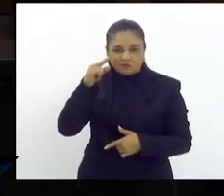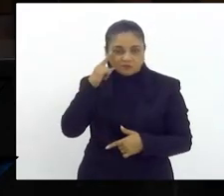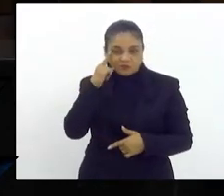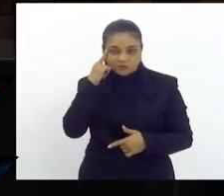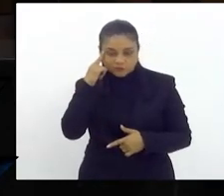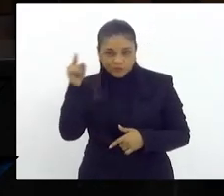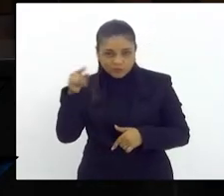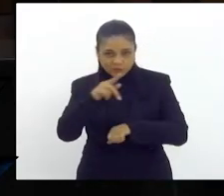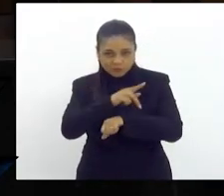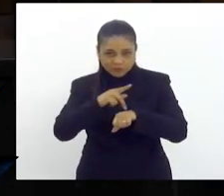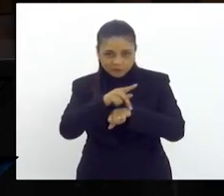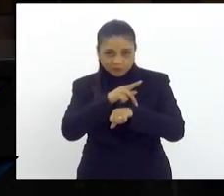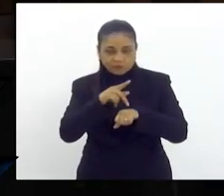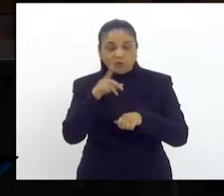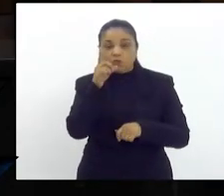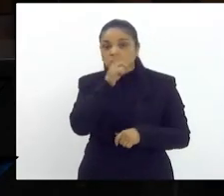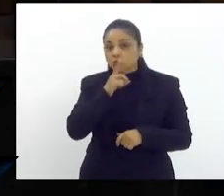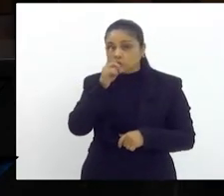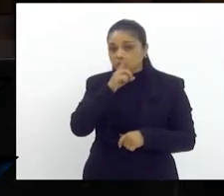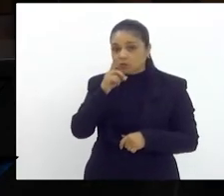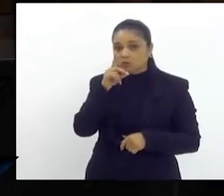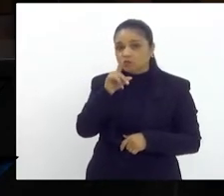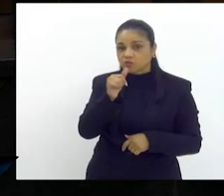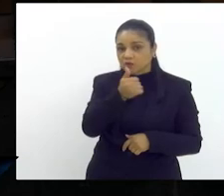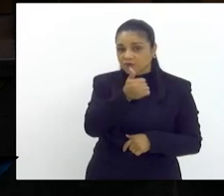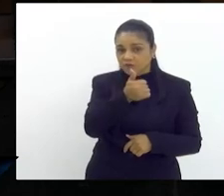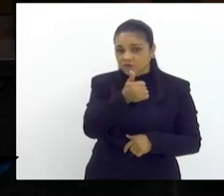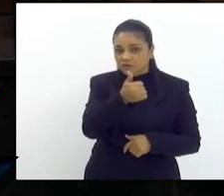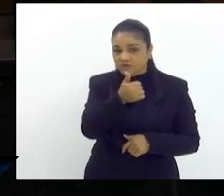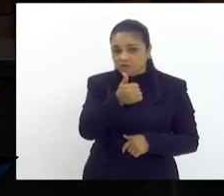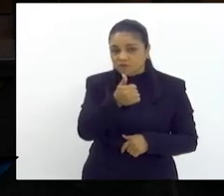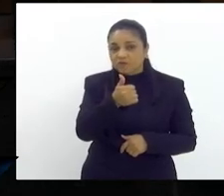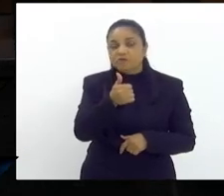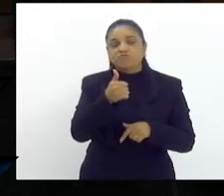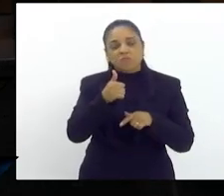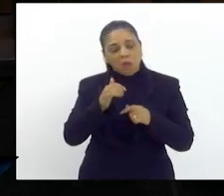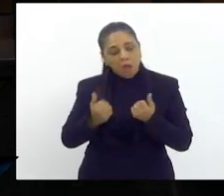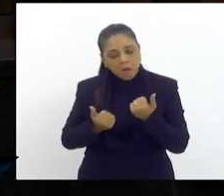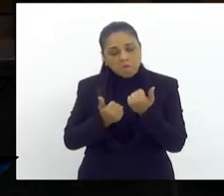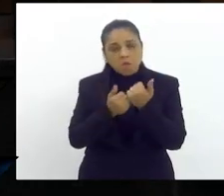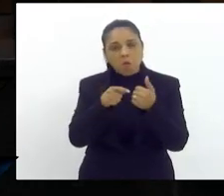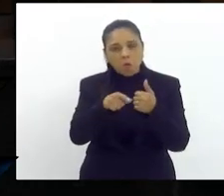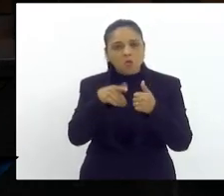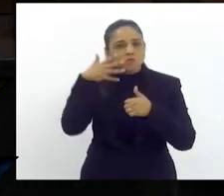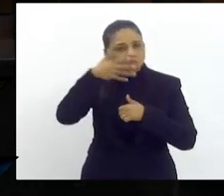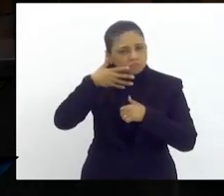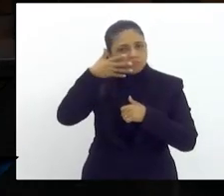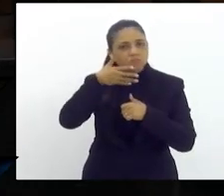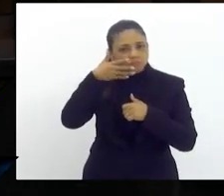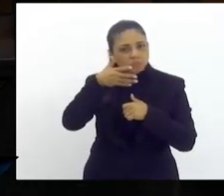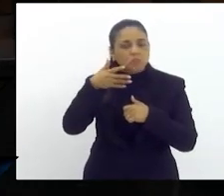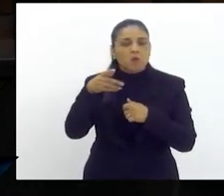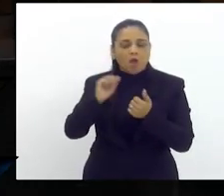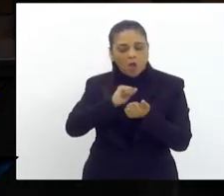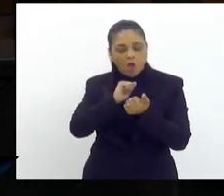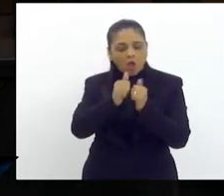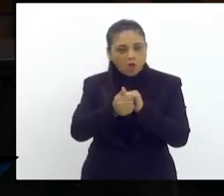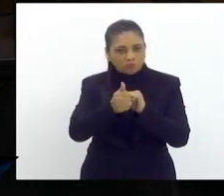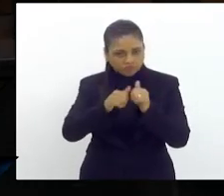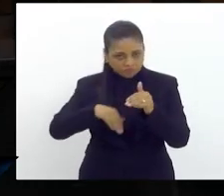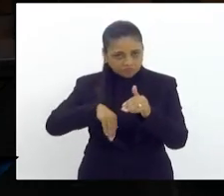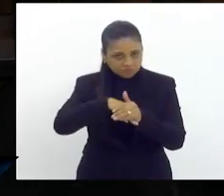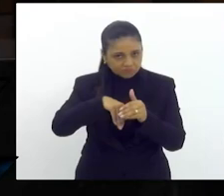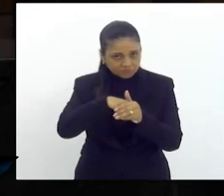no dia 21 manifestou apoio ao jogador e cobrou providências contra o racismo